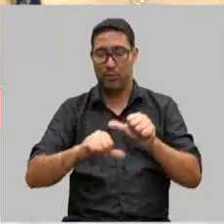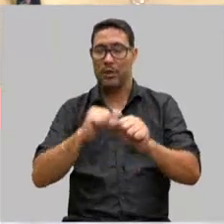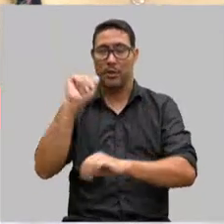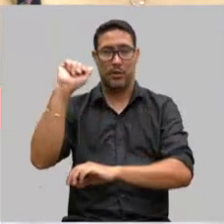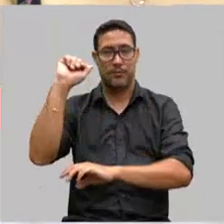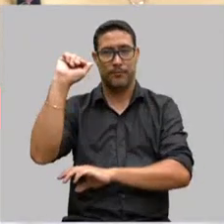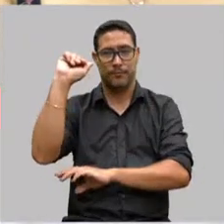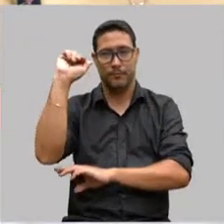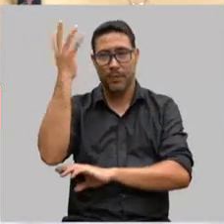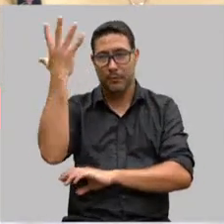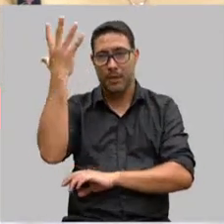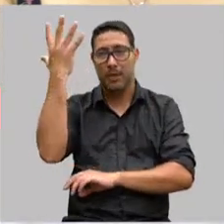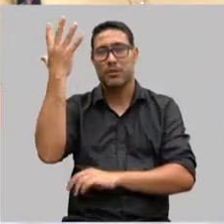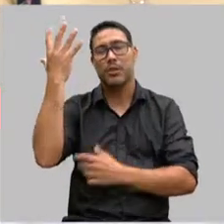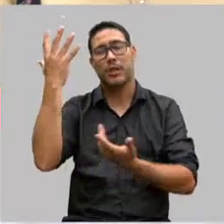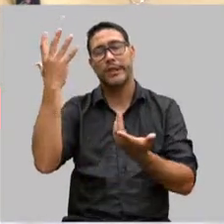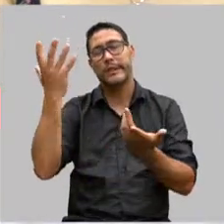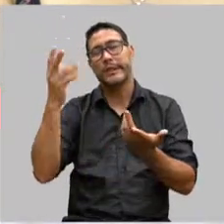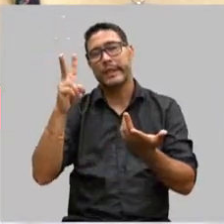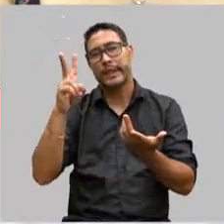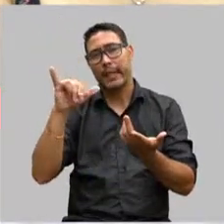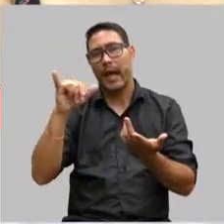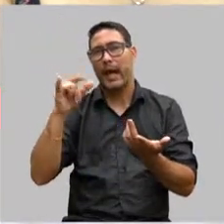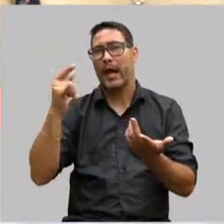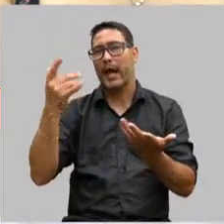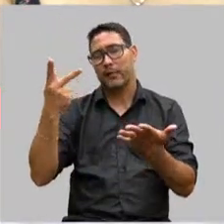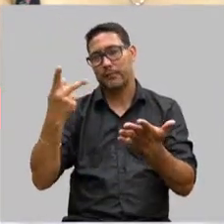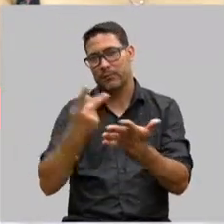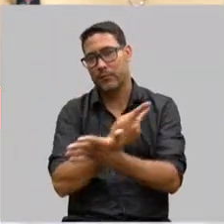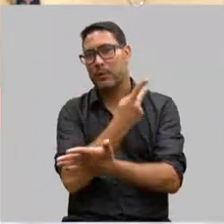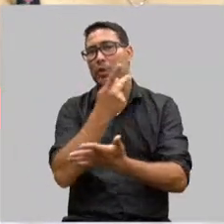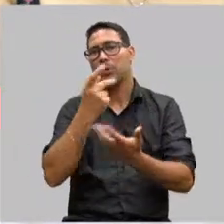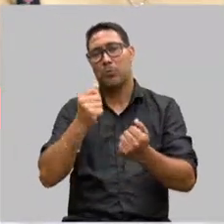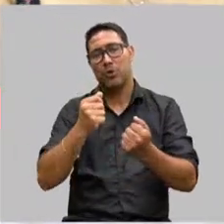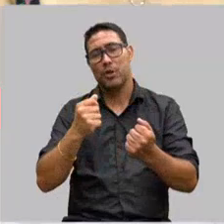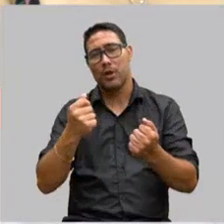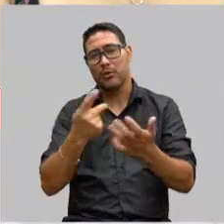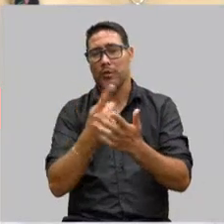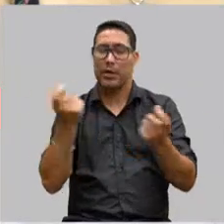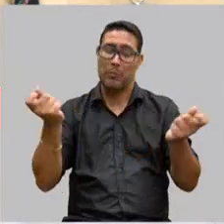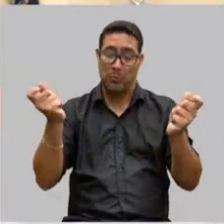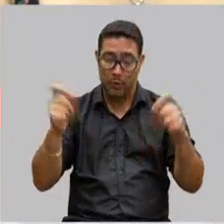transição climática tem que enfrentar, que é a possibilidade de uma transição justa.